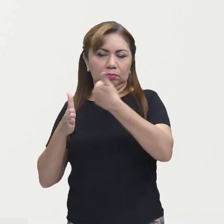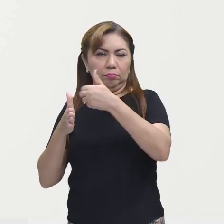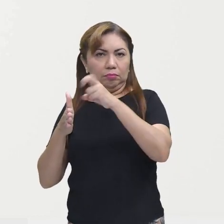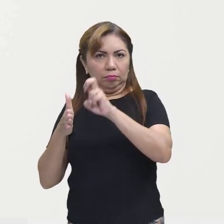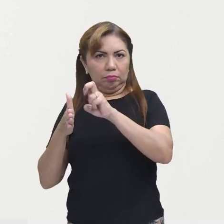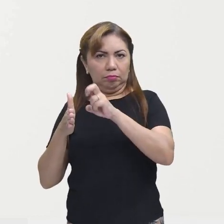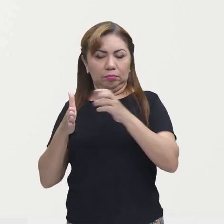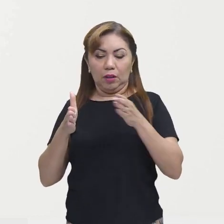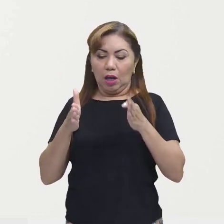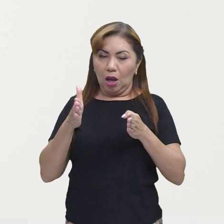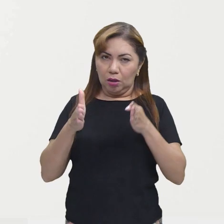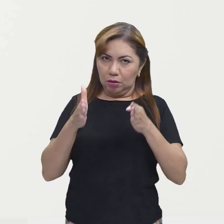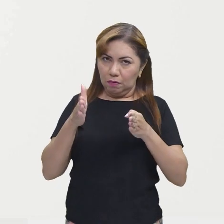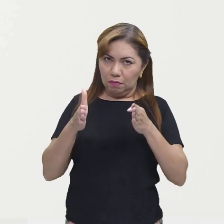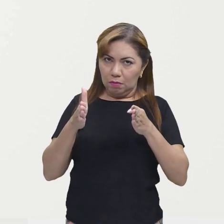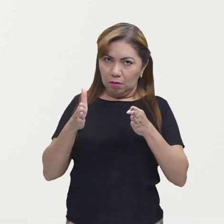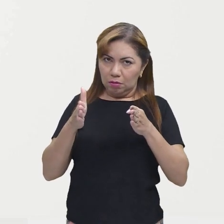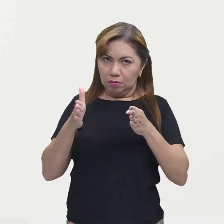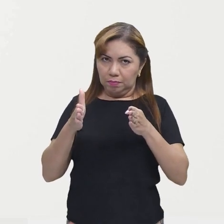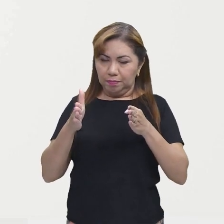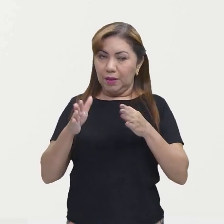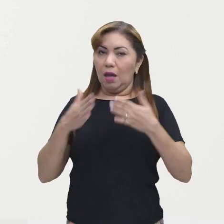espermatozoides e a